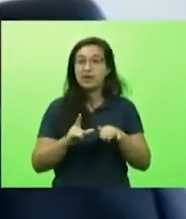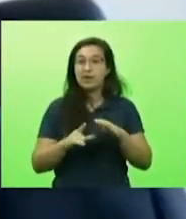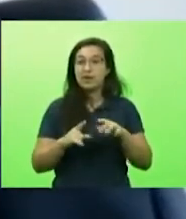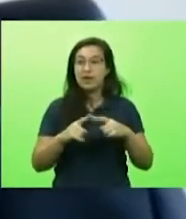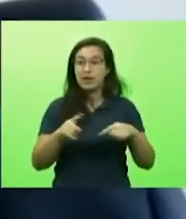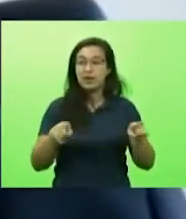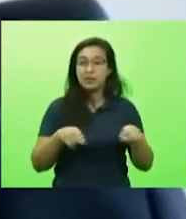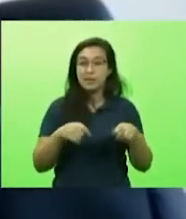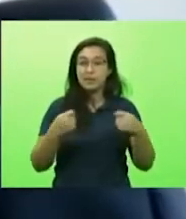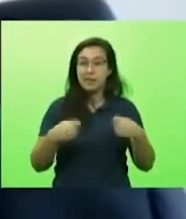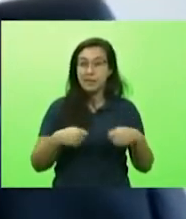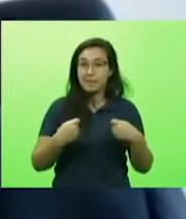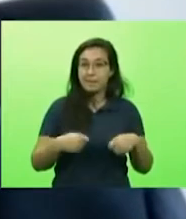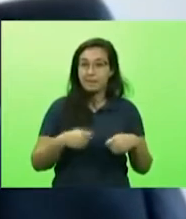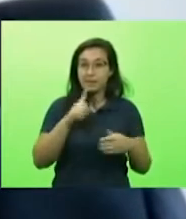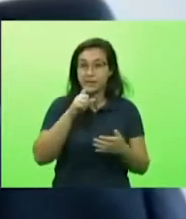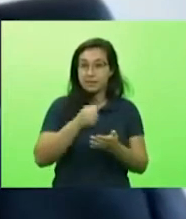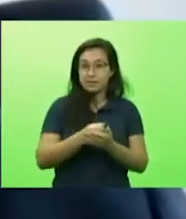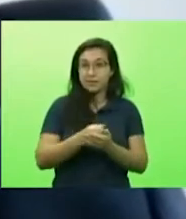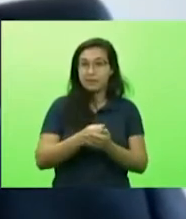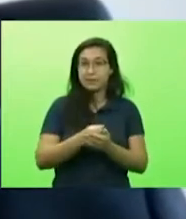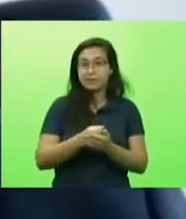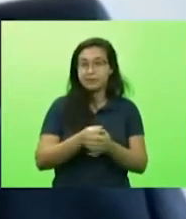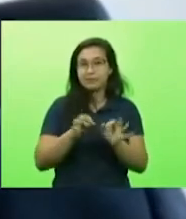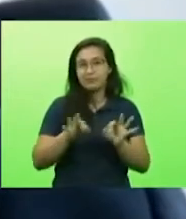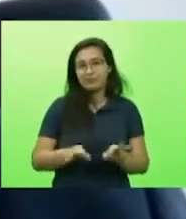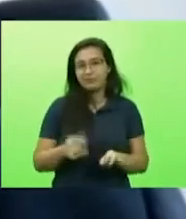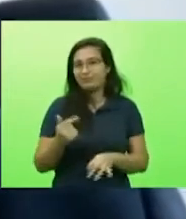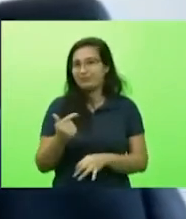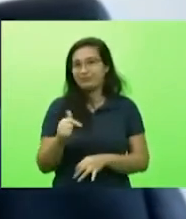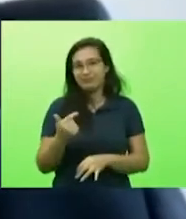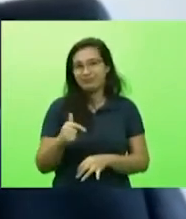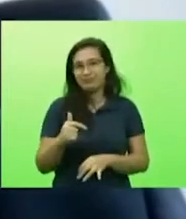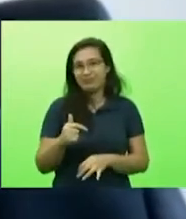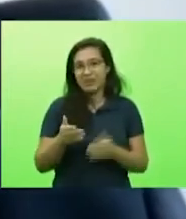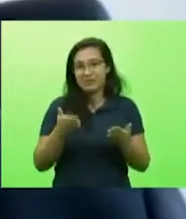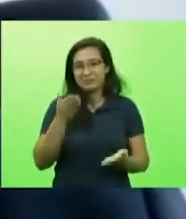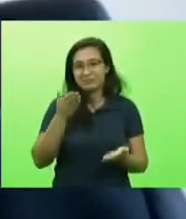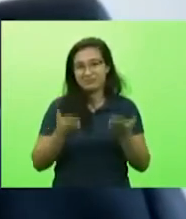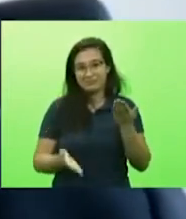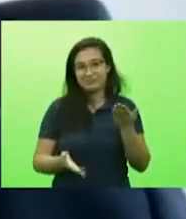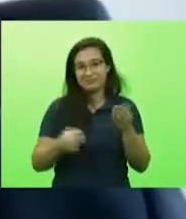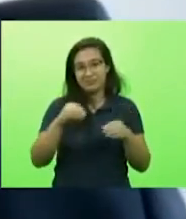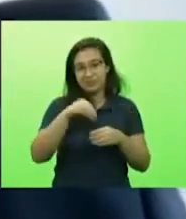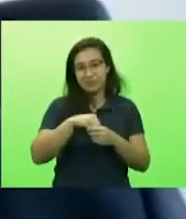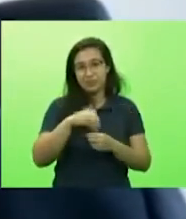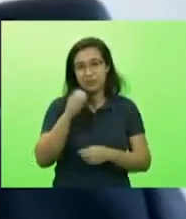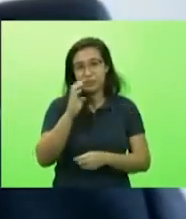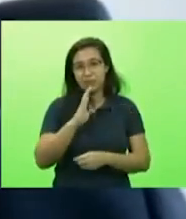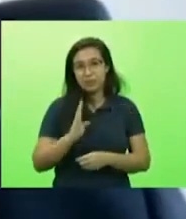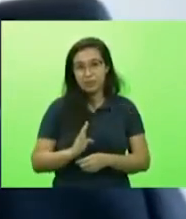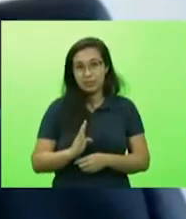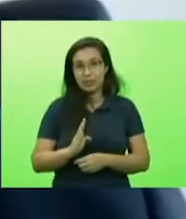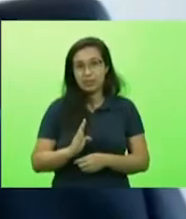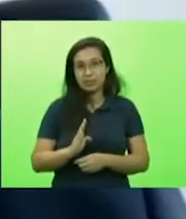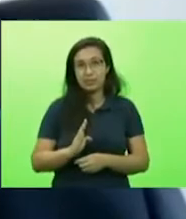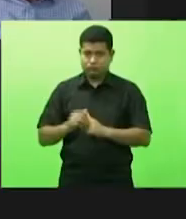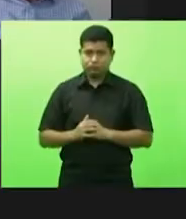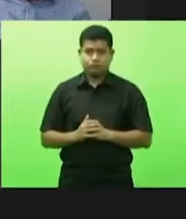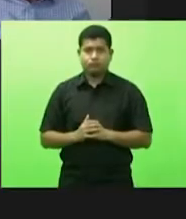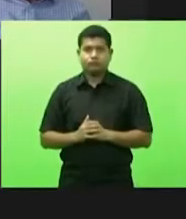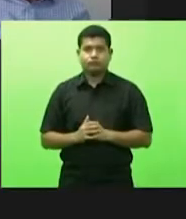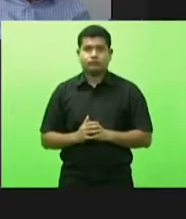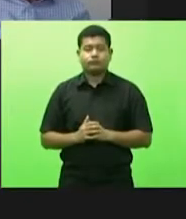algum. Isso também não é justo, porque acaba criando uma desigualdade dentro do território brasileiro sem a anuência do ente